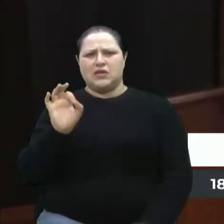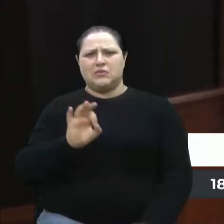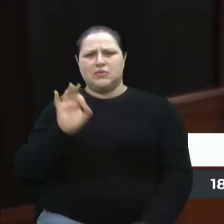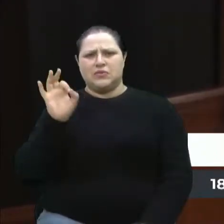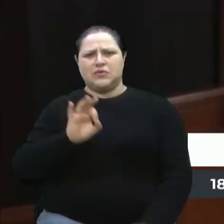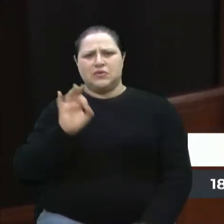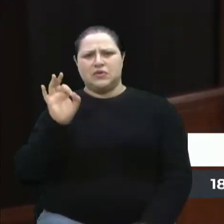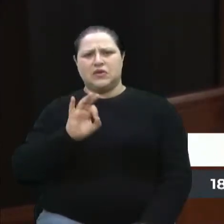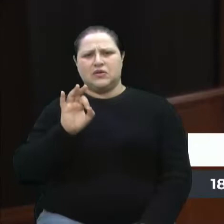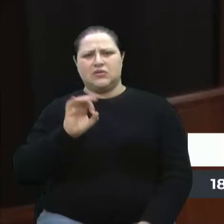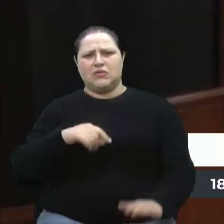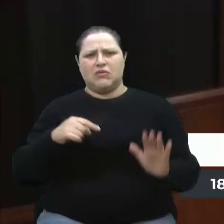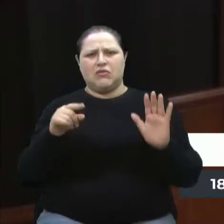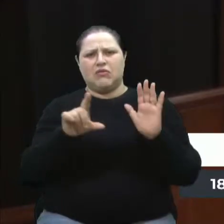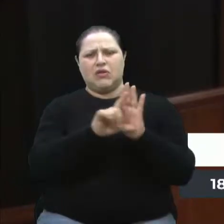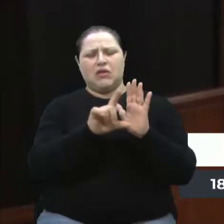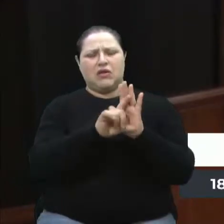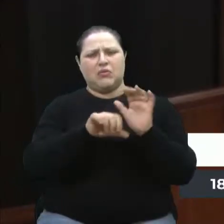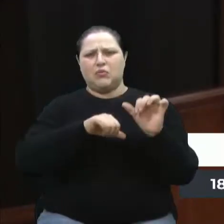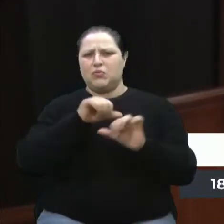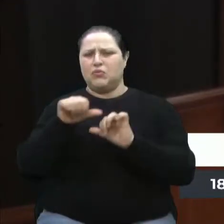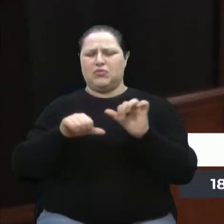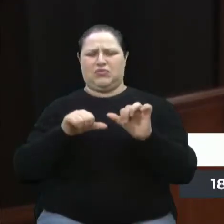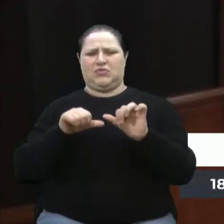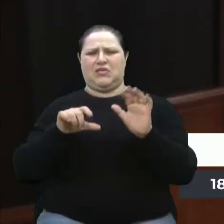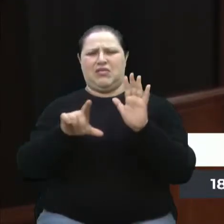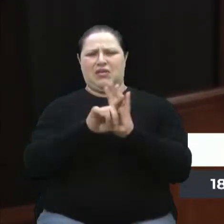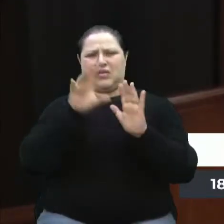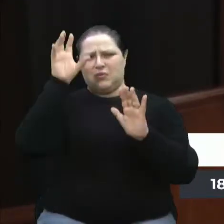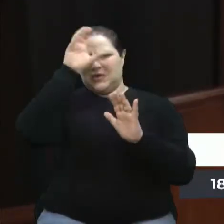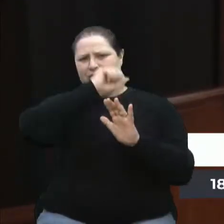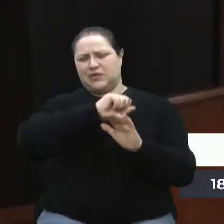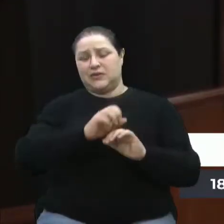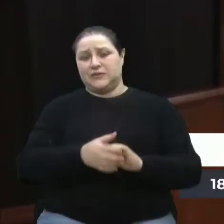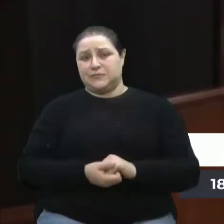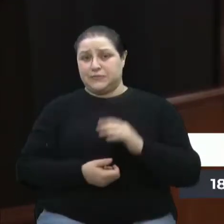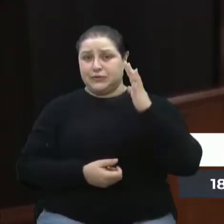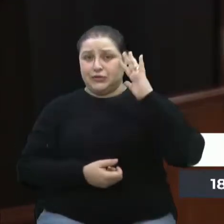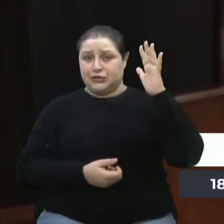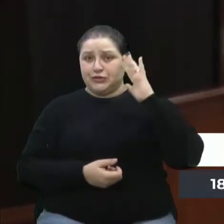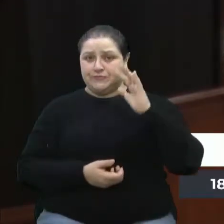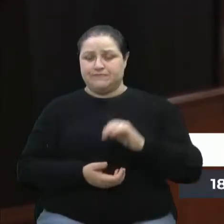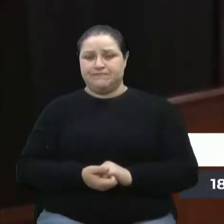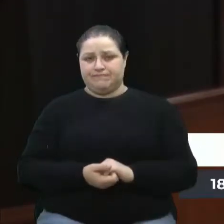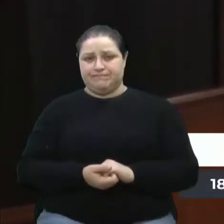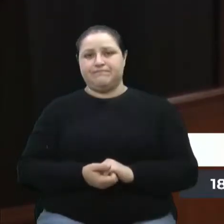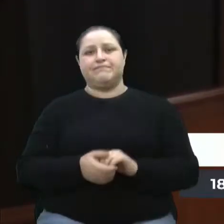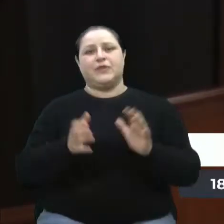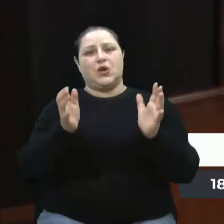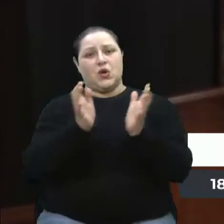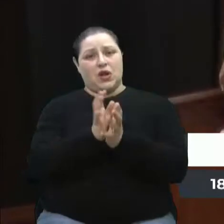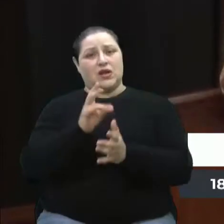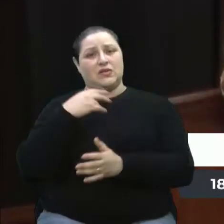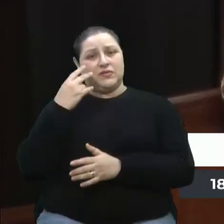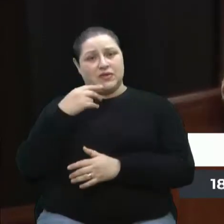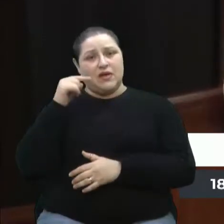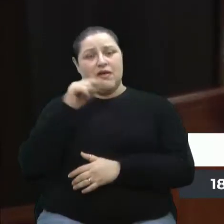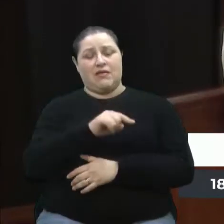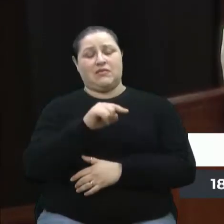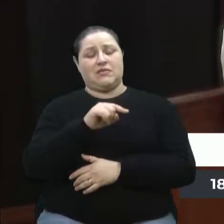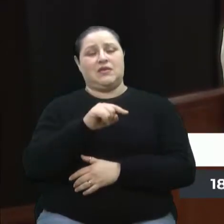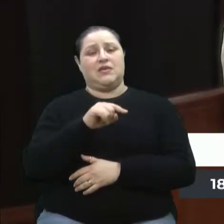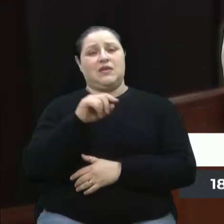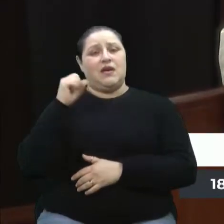86% da atual lei da aprendizagem. Então, colegas vereadores, isso é muito grave.